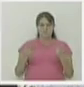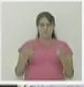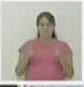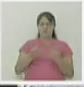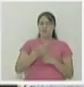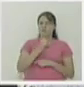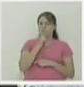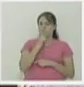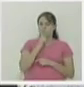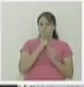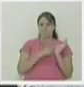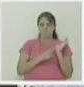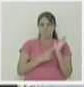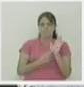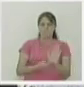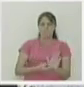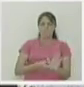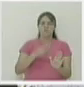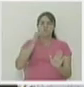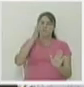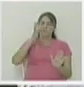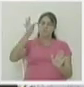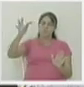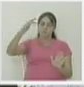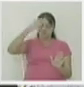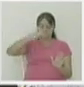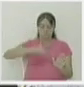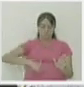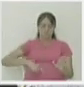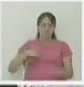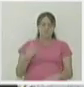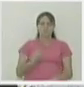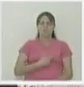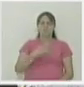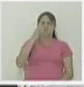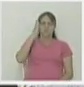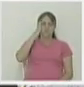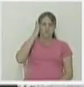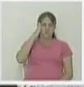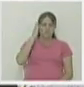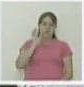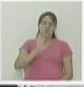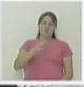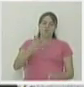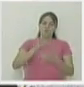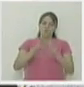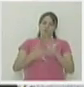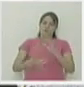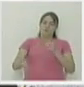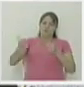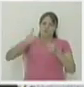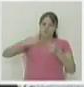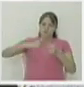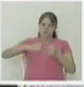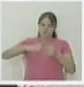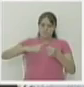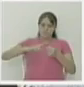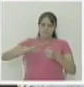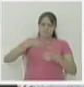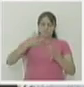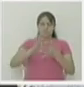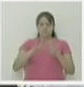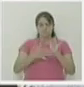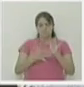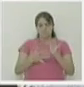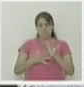manifestou o que seremos. Sabemos que quando Jesus se manifestar, e aqui se manifestar é